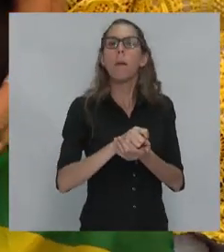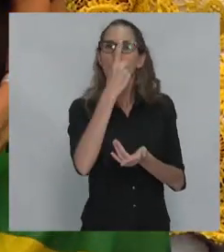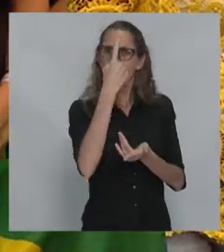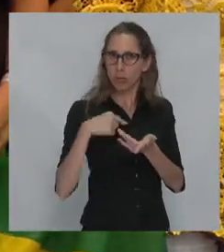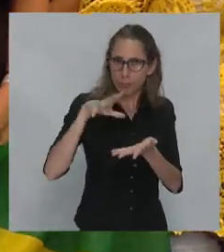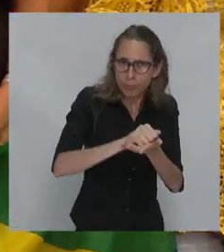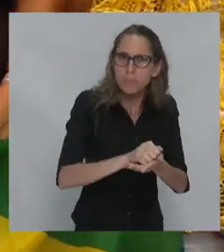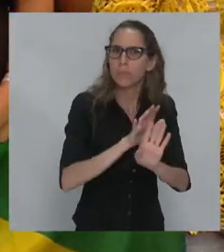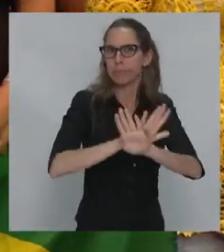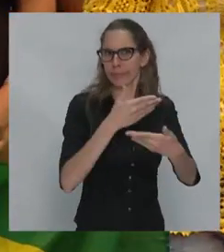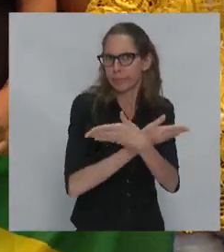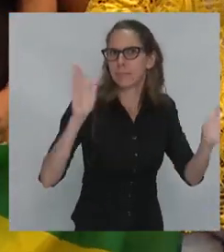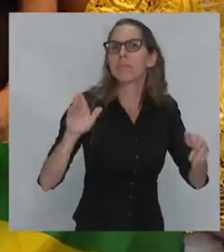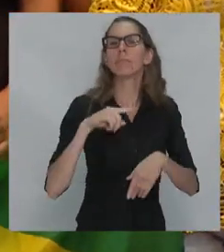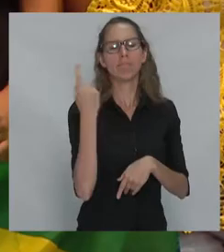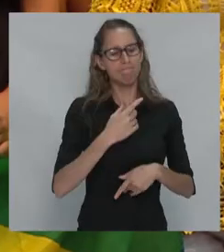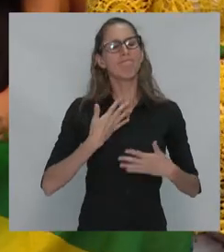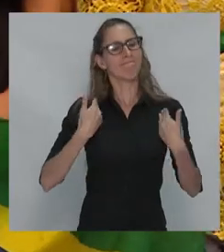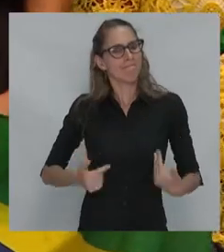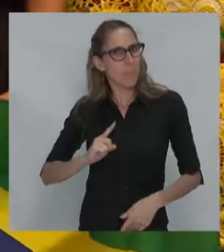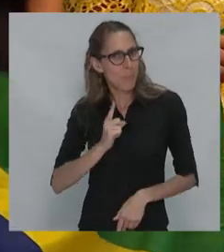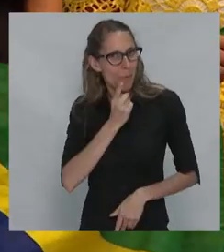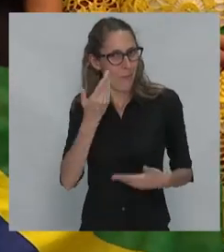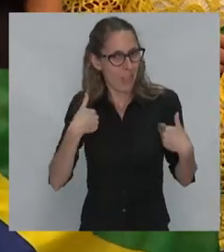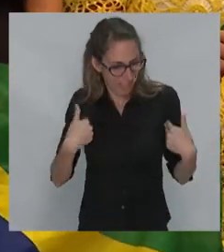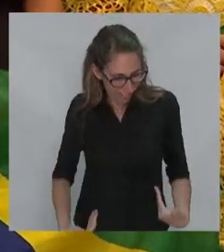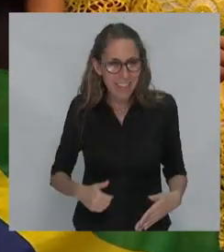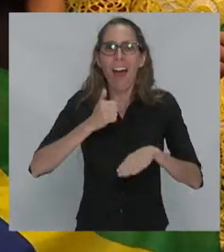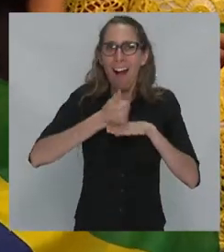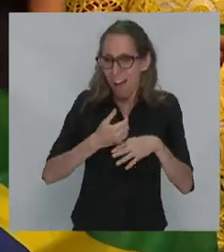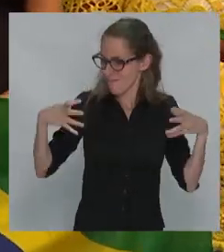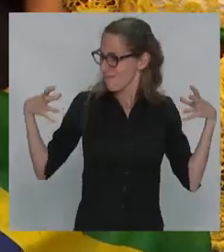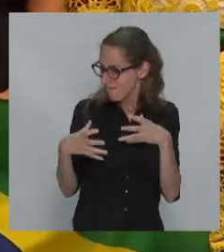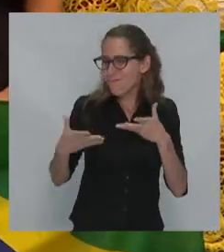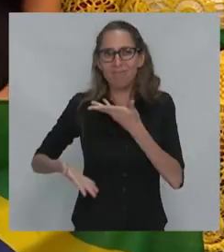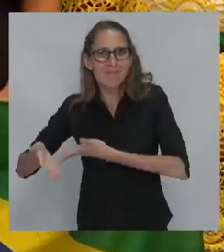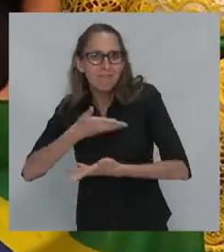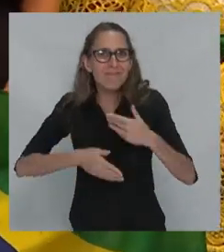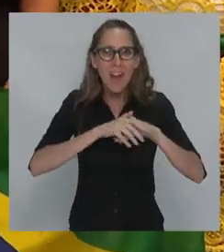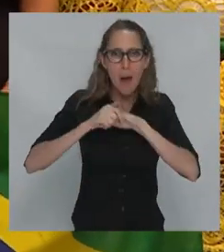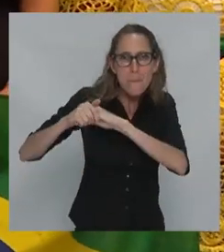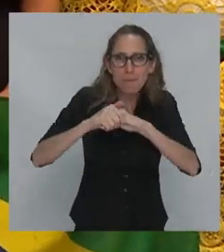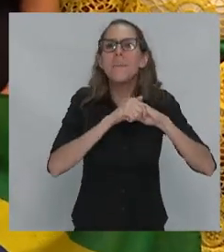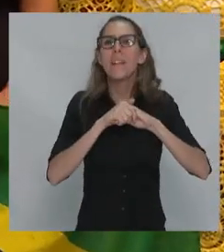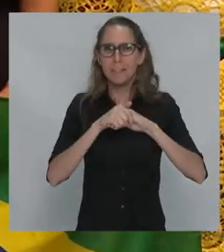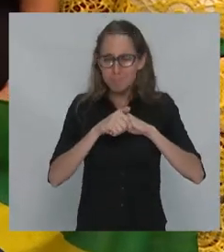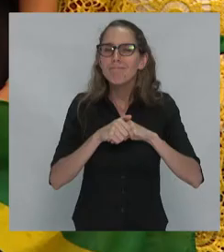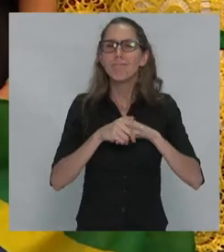aqui hoje a partilhar com todos os amigos e amigas que estão aqui presentes, porque a luta contra o